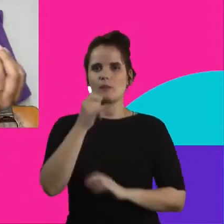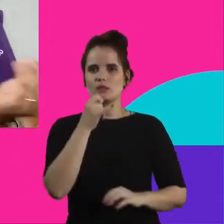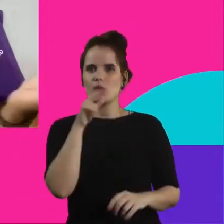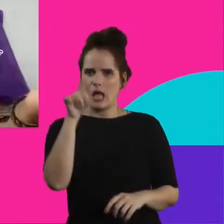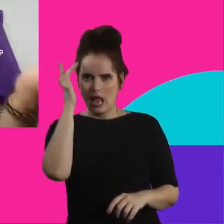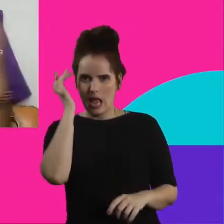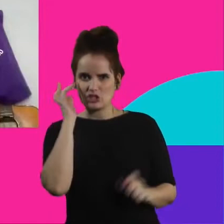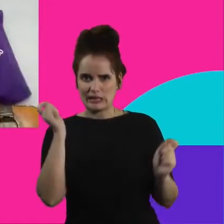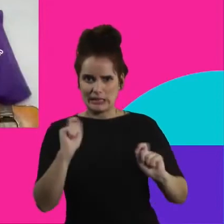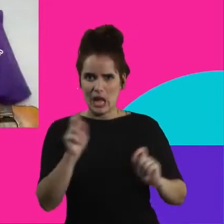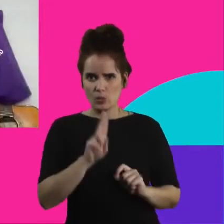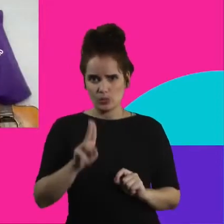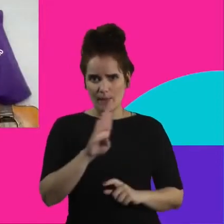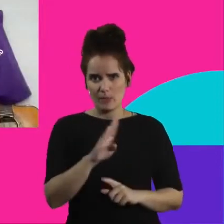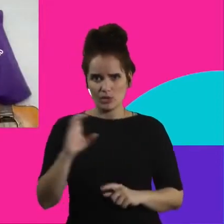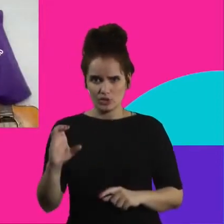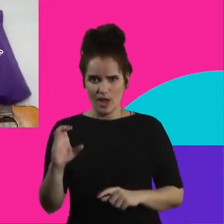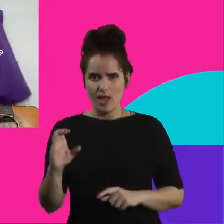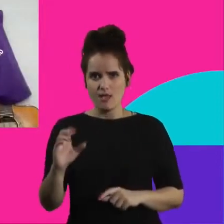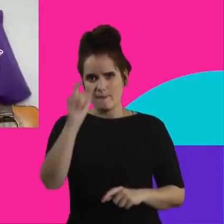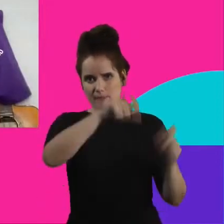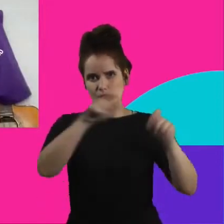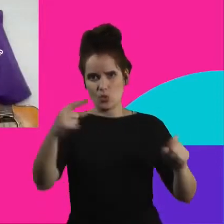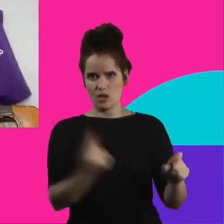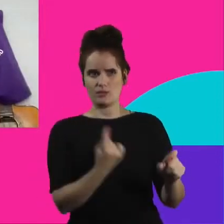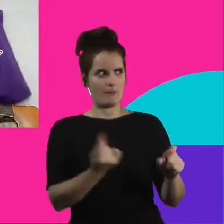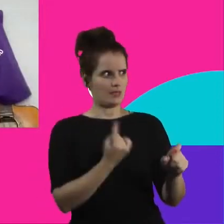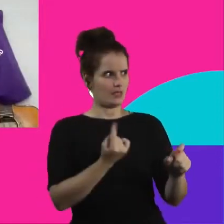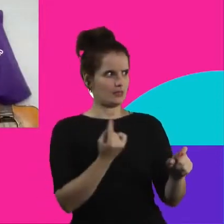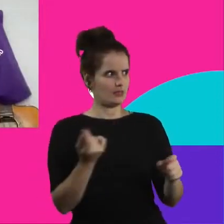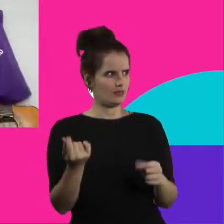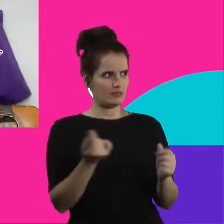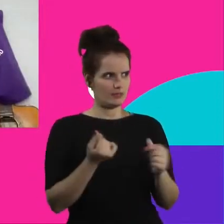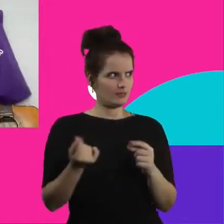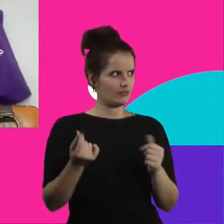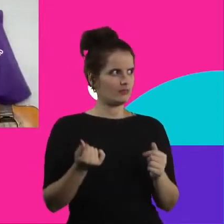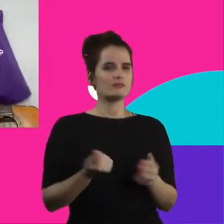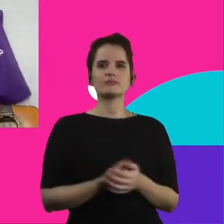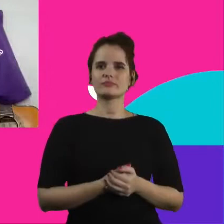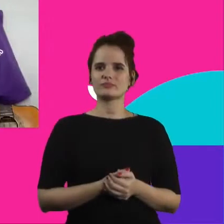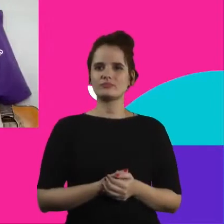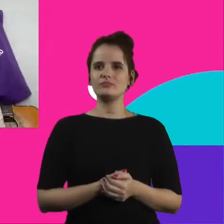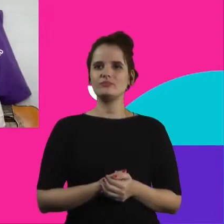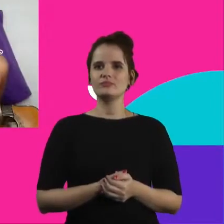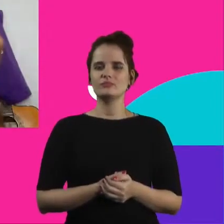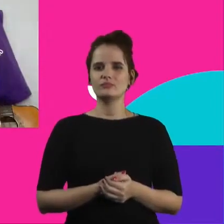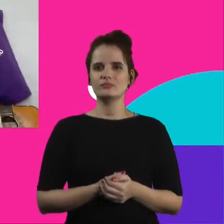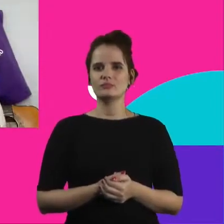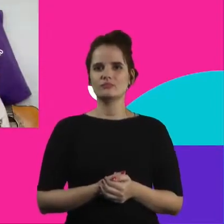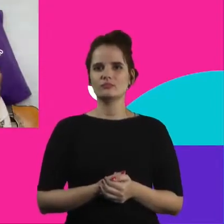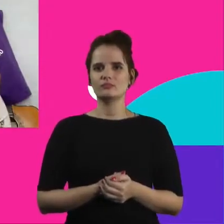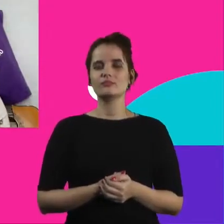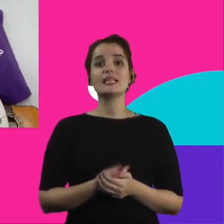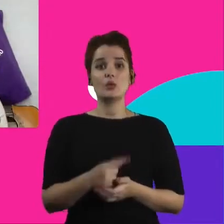considera usar a blockchain para a independência financeira das pessoas, né, e eu acho que a